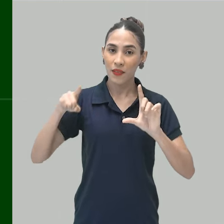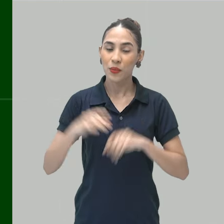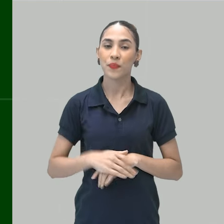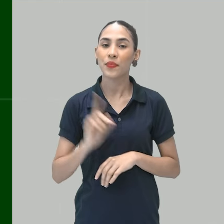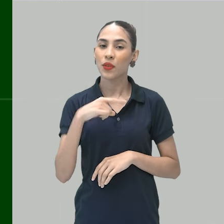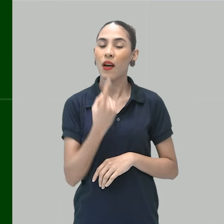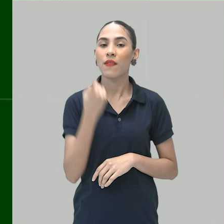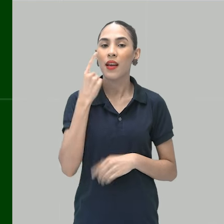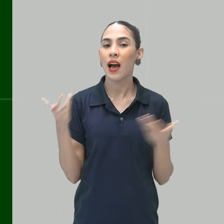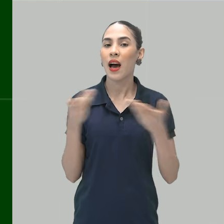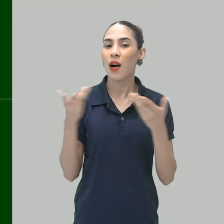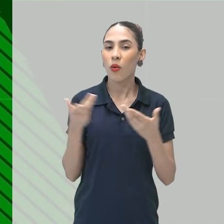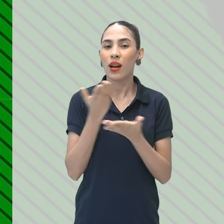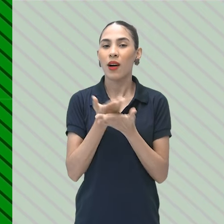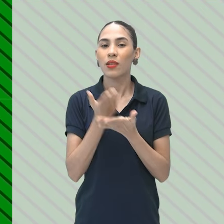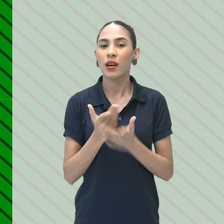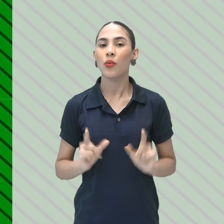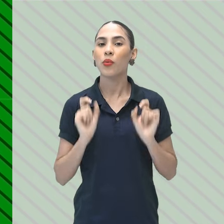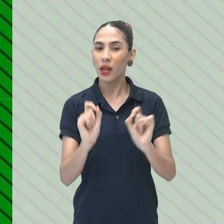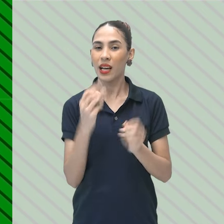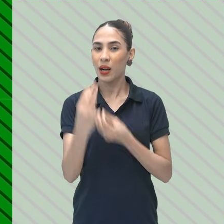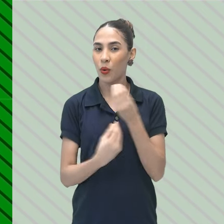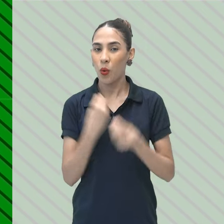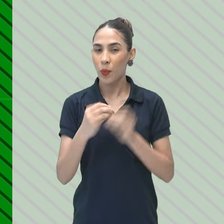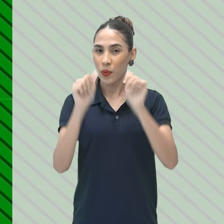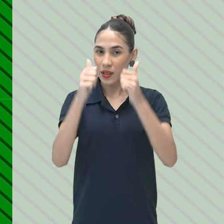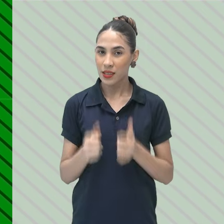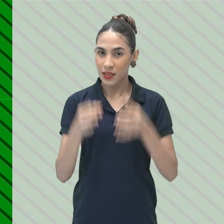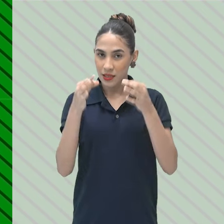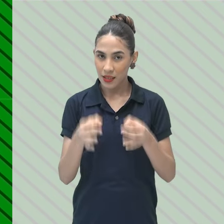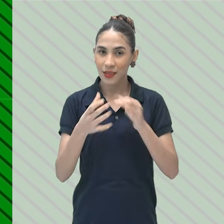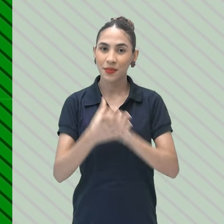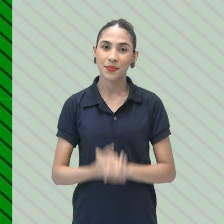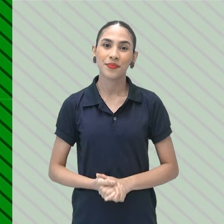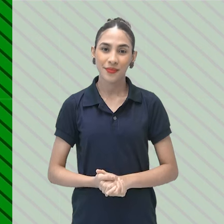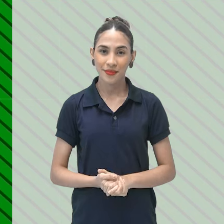vamos verificar na nossa aula de hoje como analisá-los corretamente.